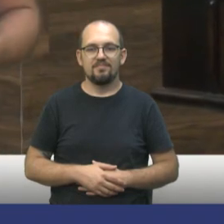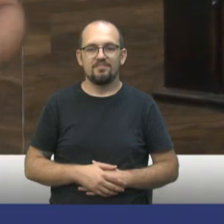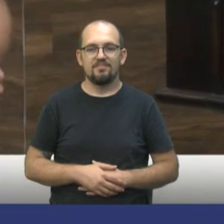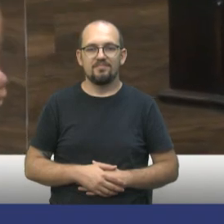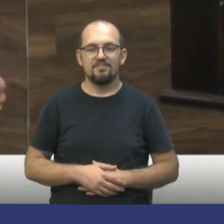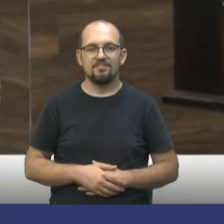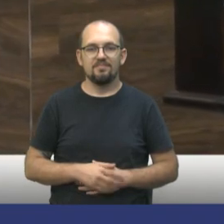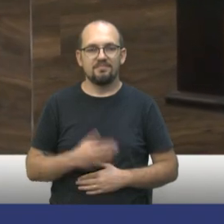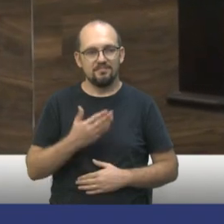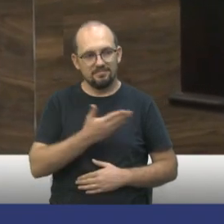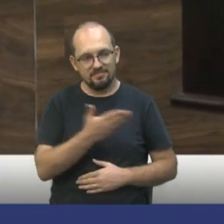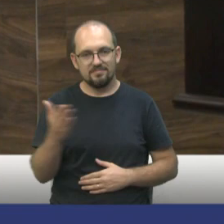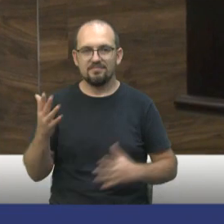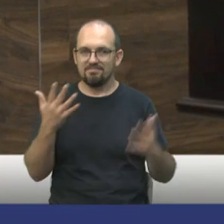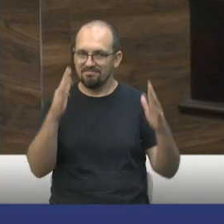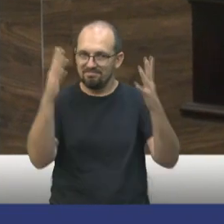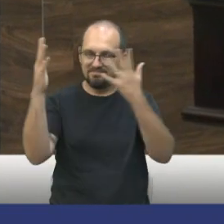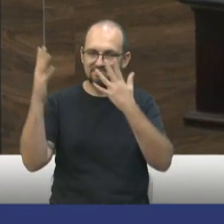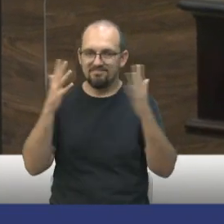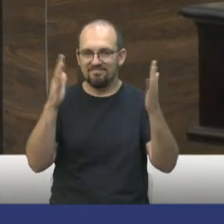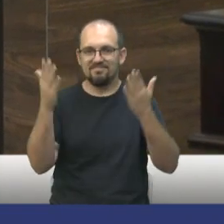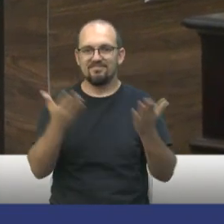Uma salva de palmas, senhoras e senhores.